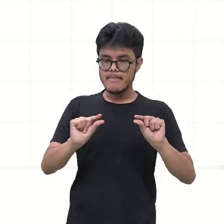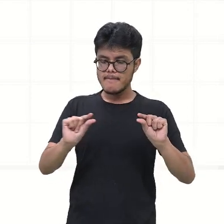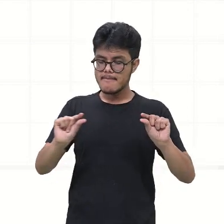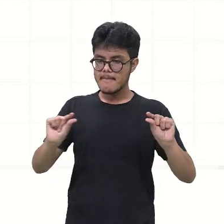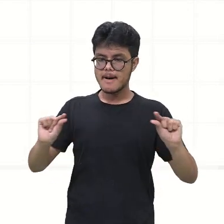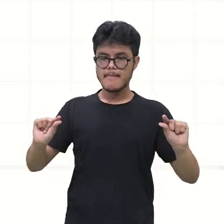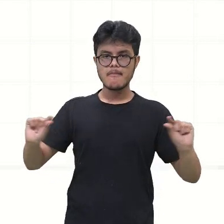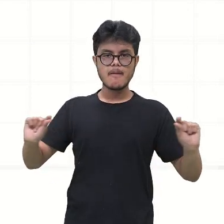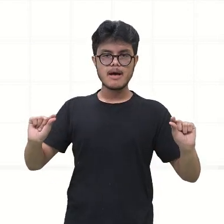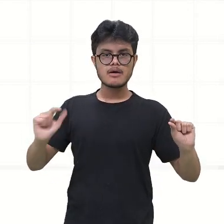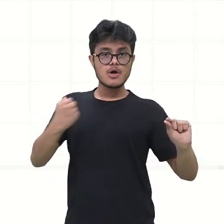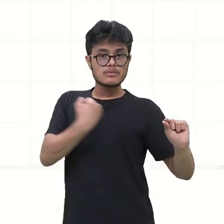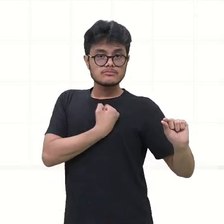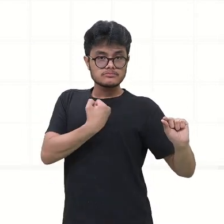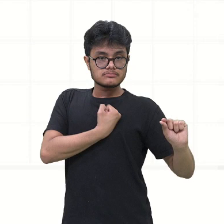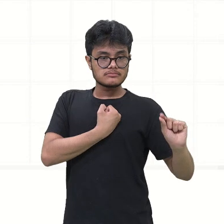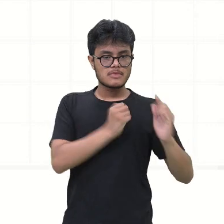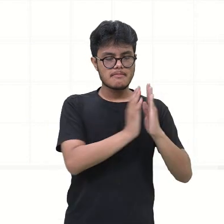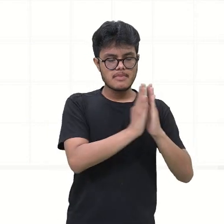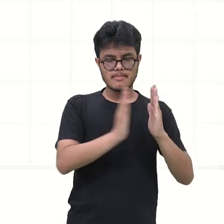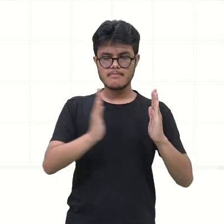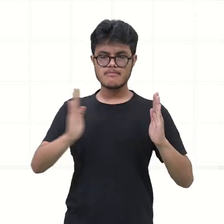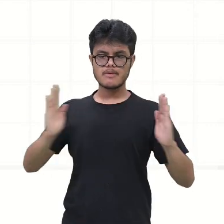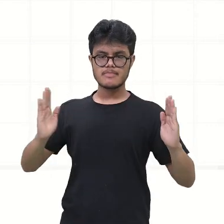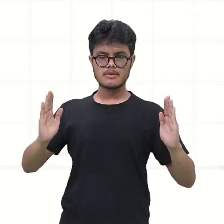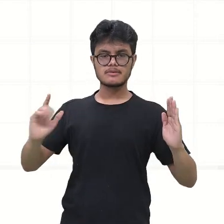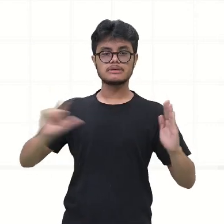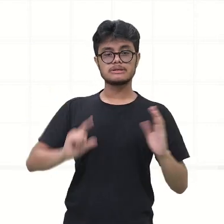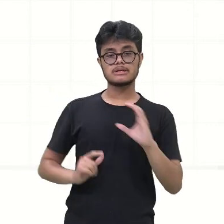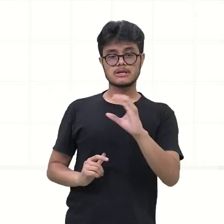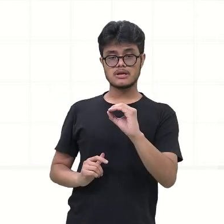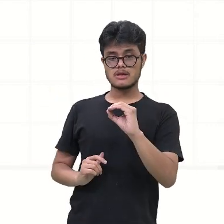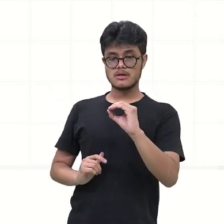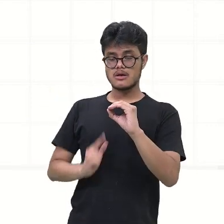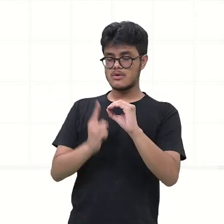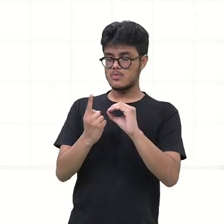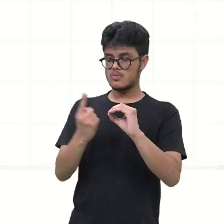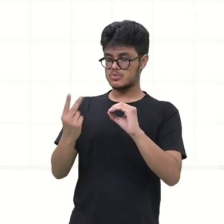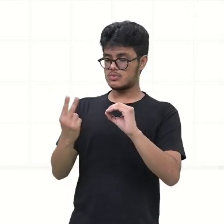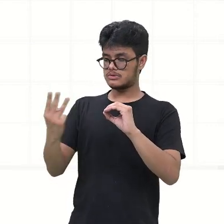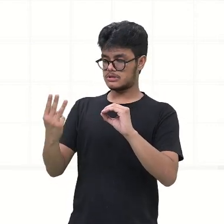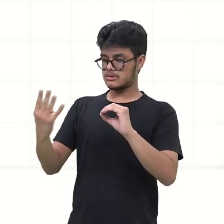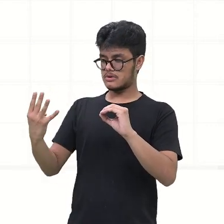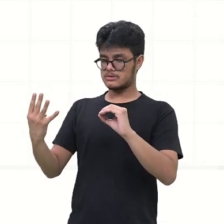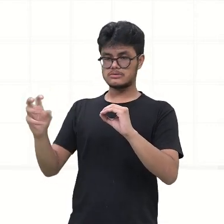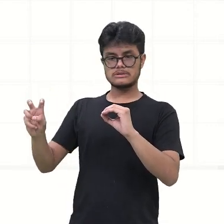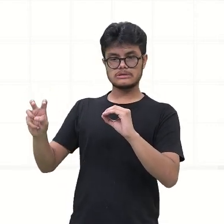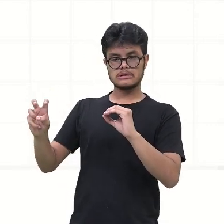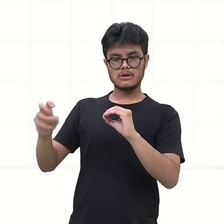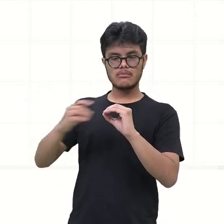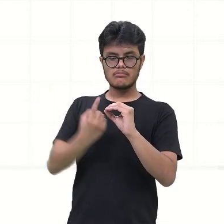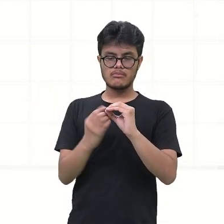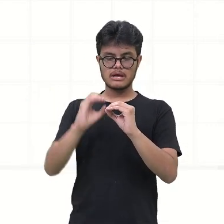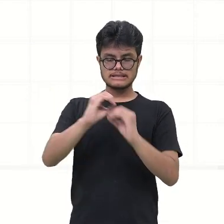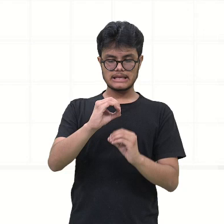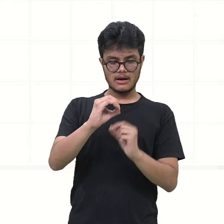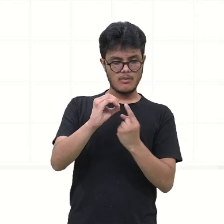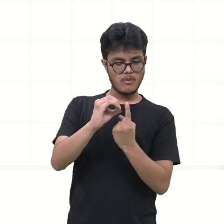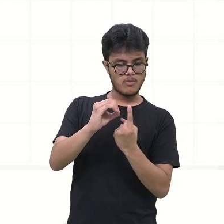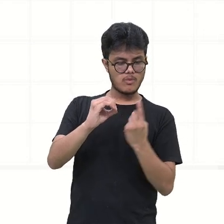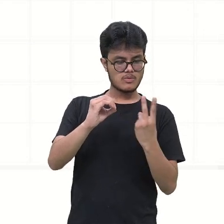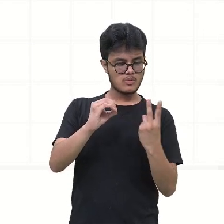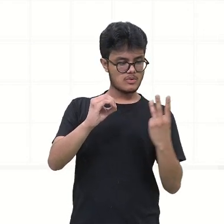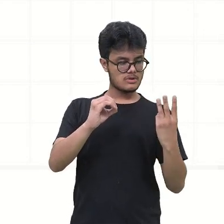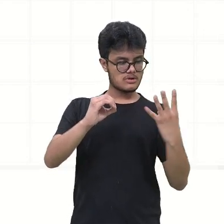são marcados, né, as ordenadas, todos os números, né, de forma ordenada, todos os números reais. Isso